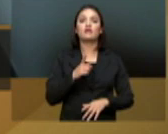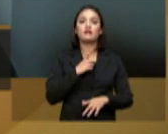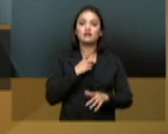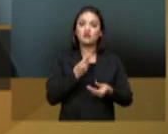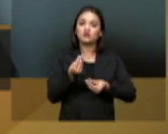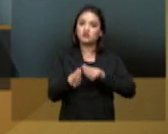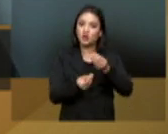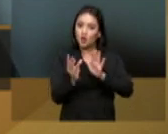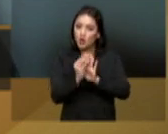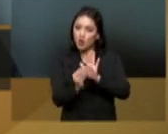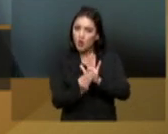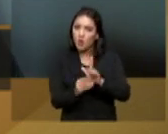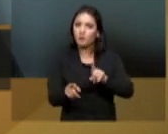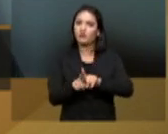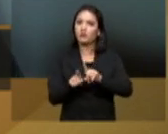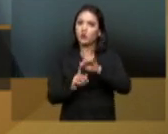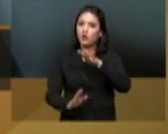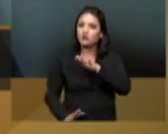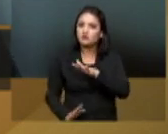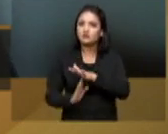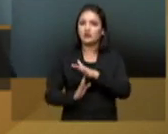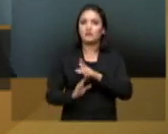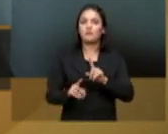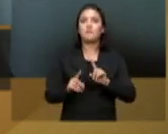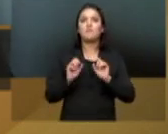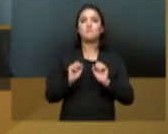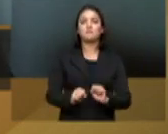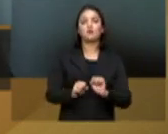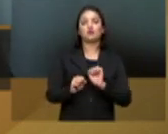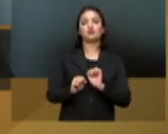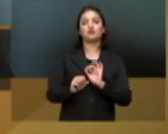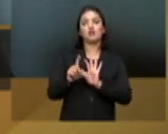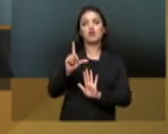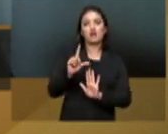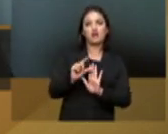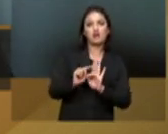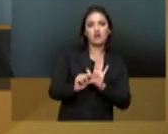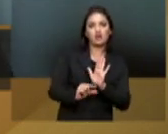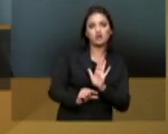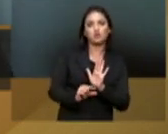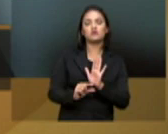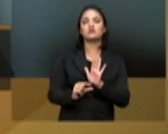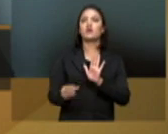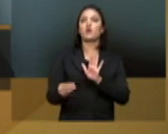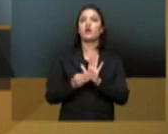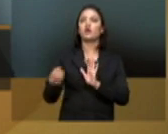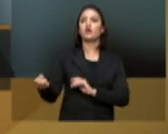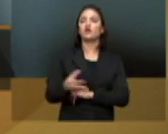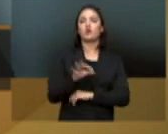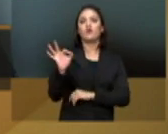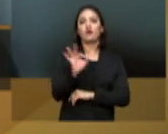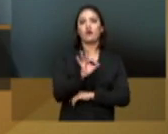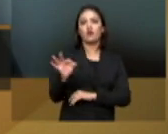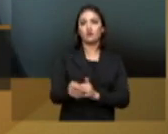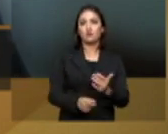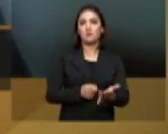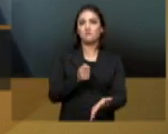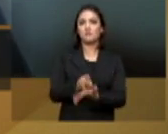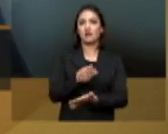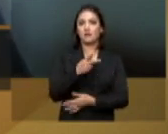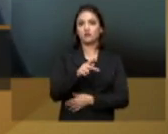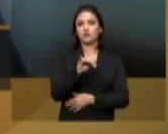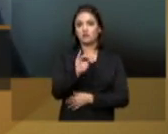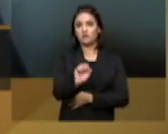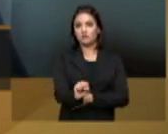os tetos, reduzir e restabelecer as alíquotas da contribuição ao PIS e